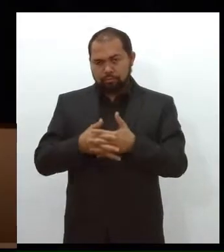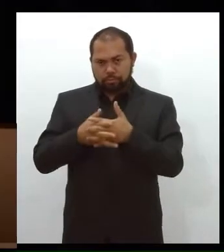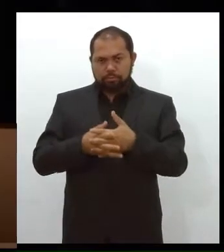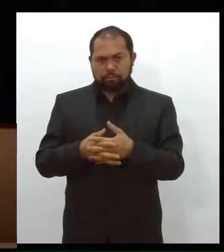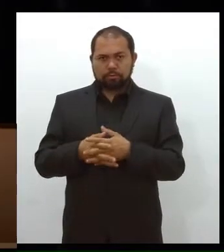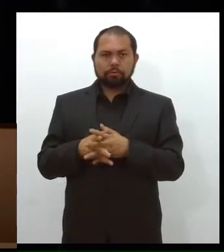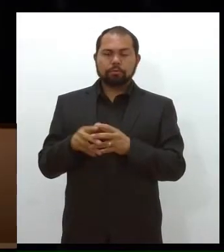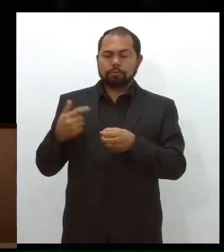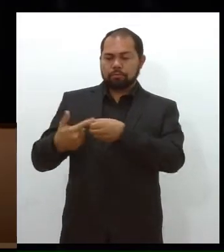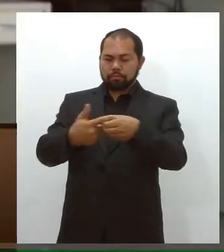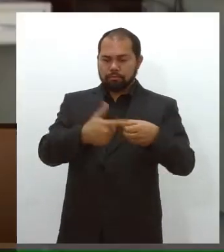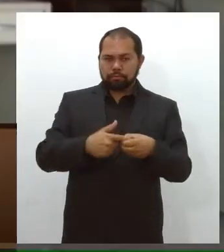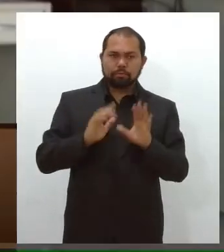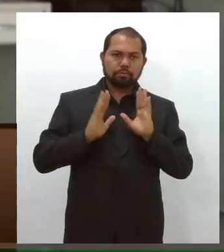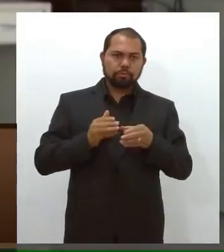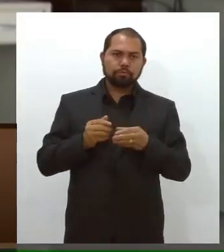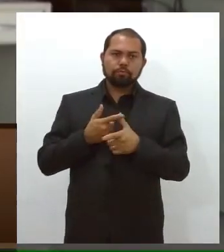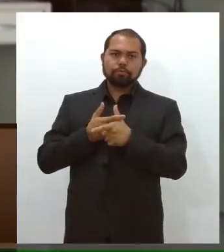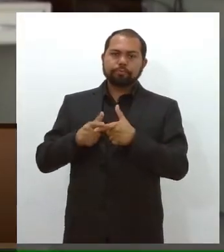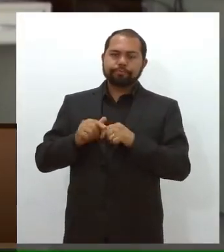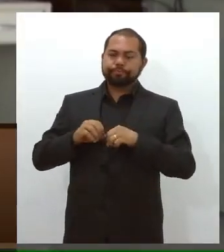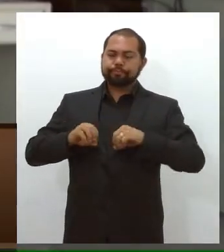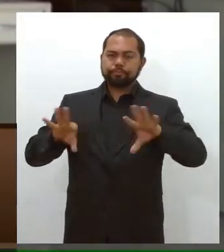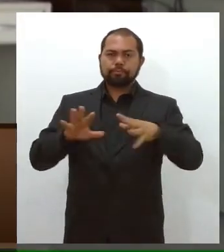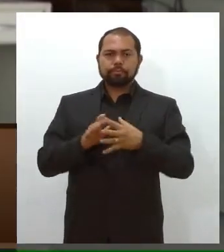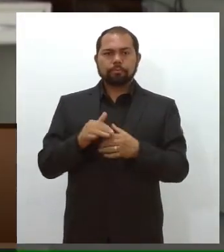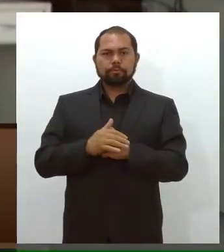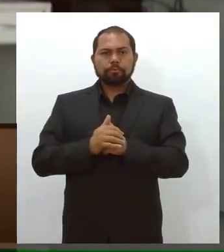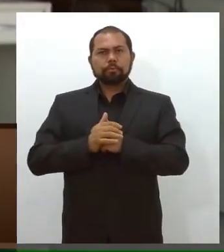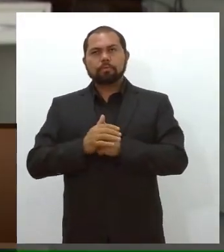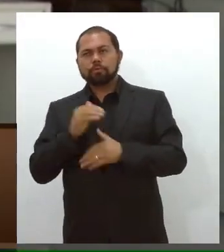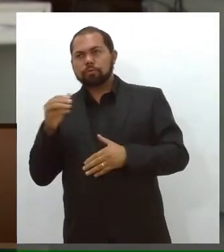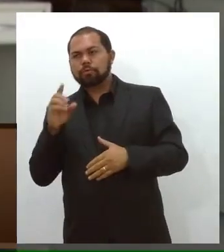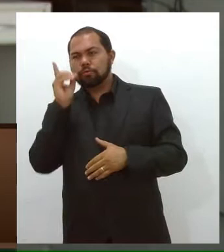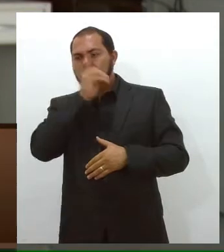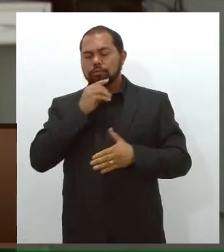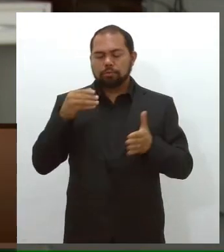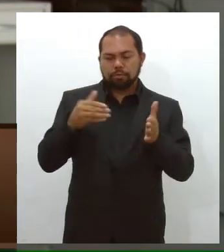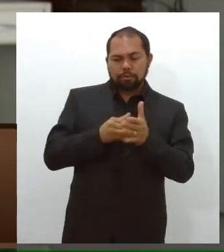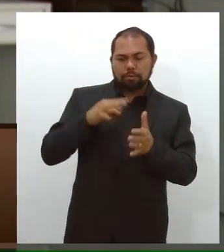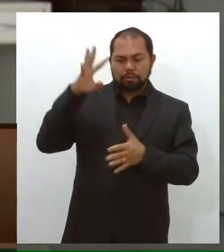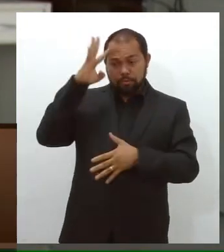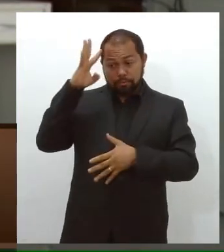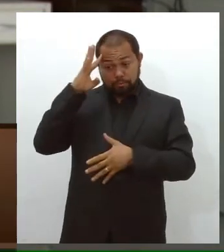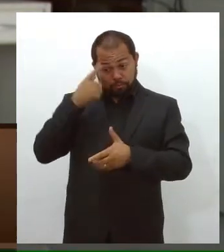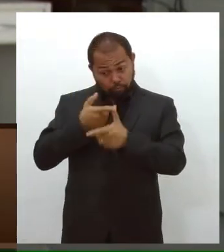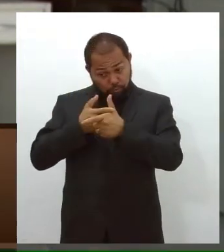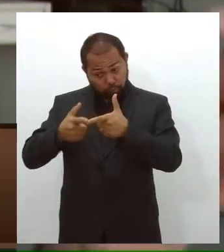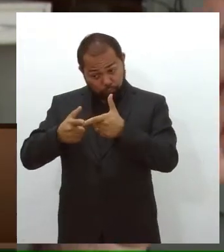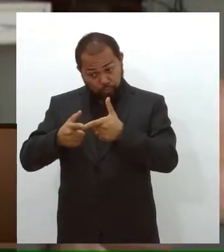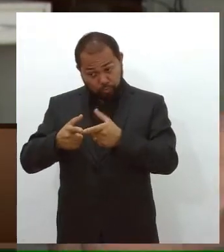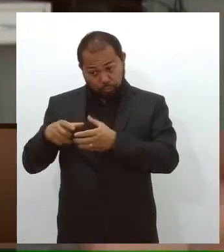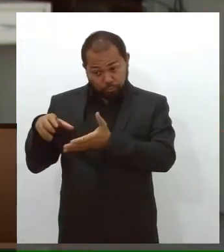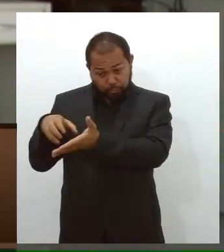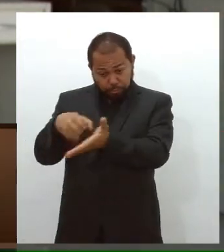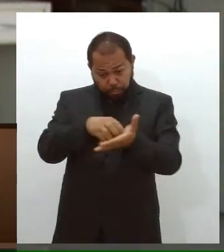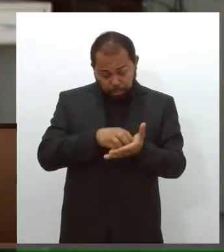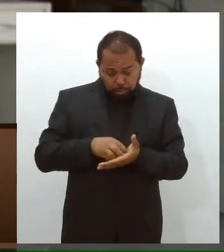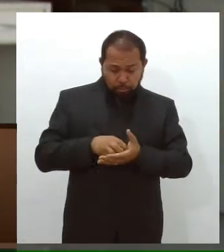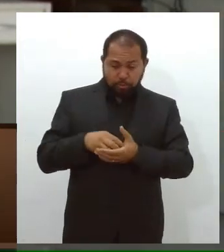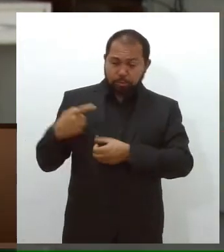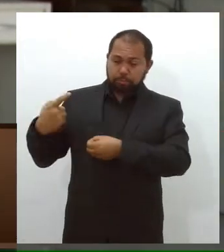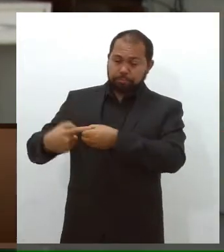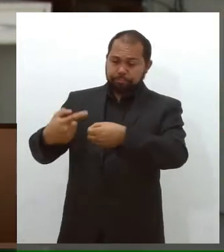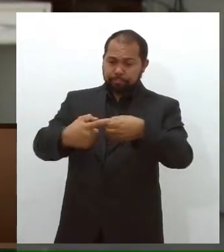sejam distribuídas. Entre domingo e quarta são distribuídas as zonas do interior. Então são 6 caminhões por